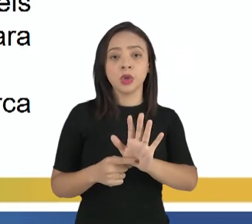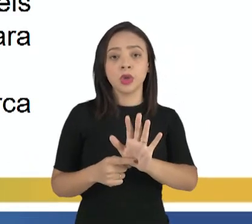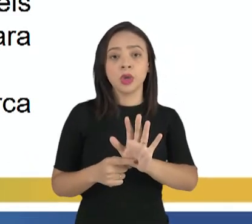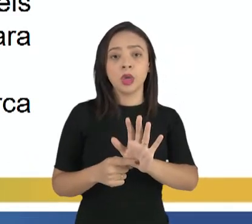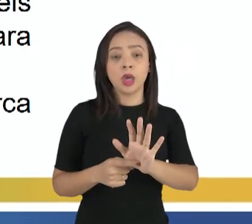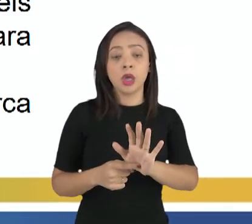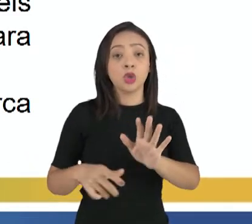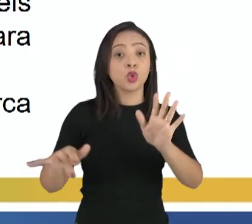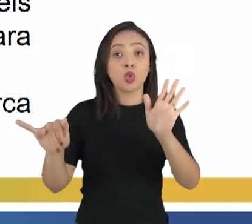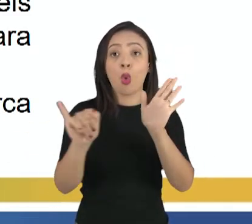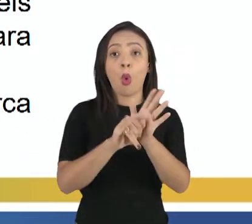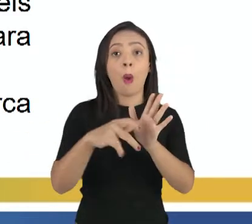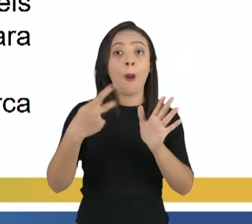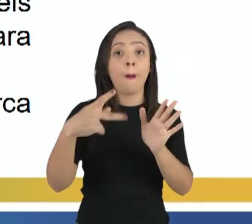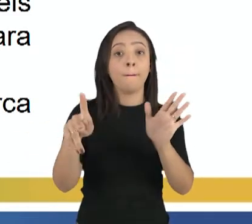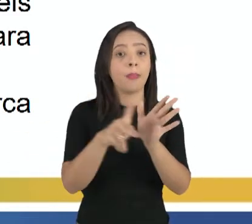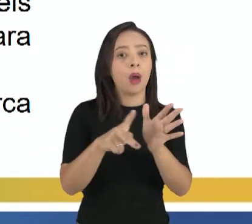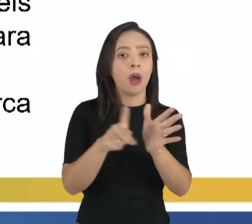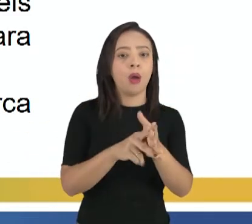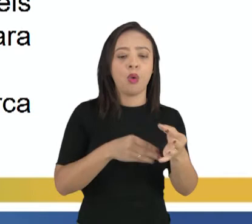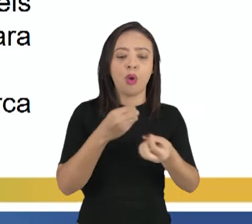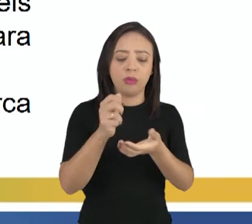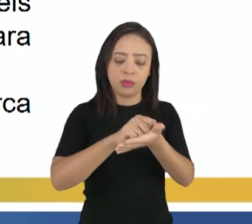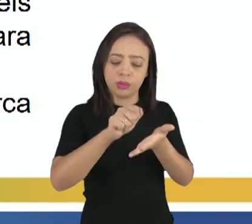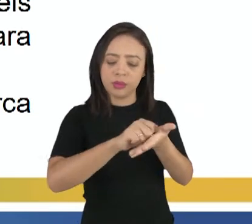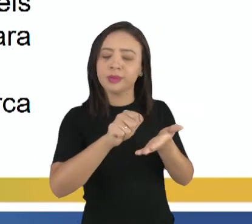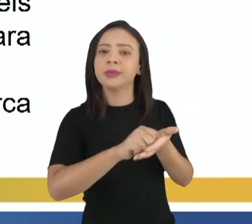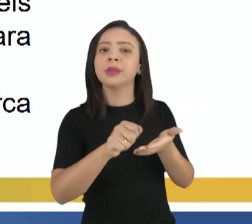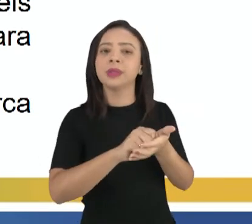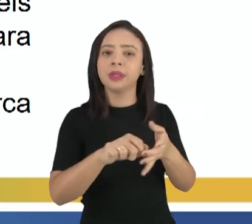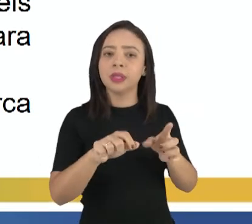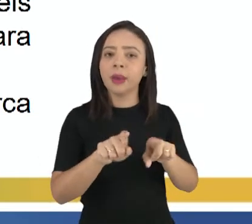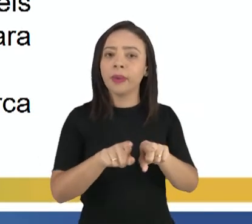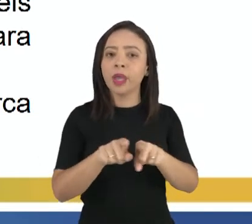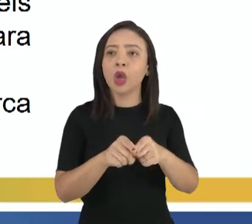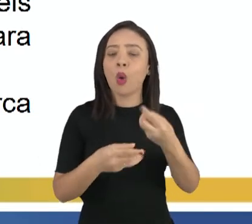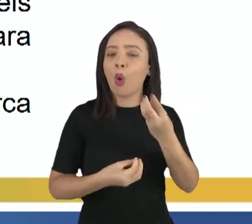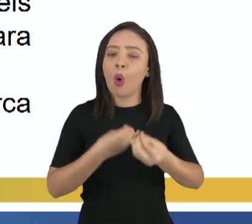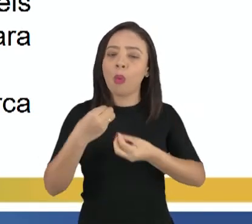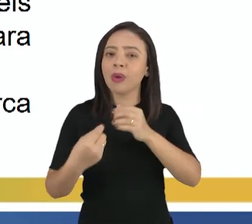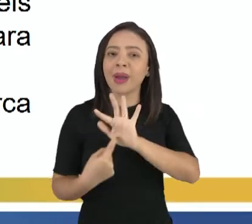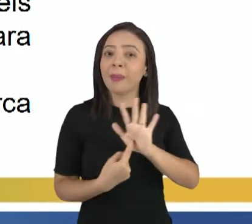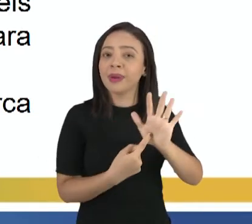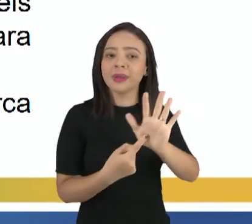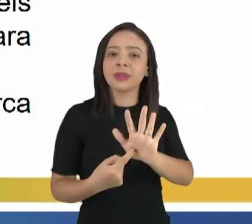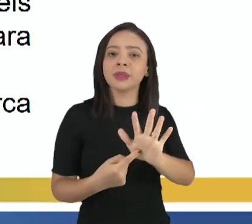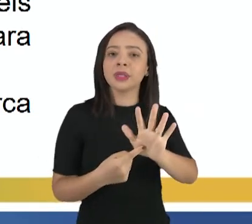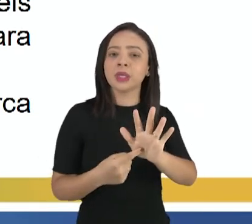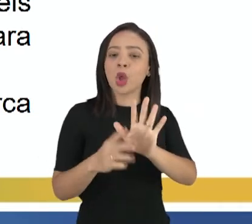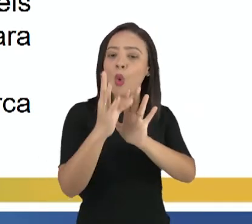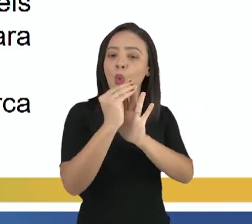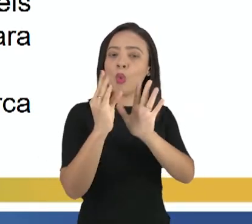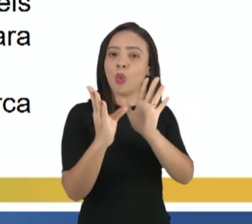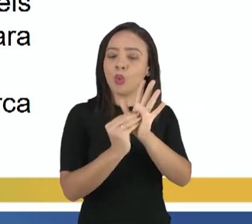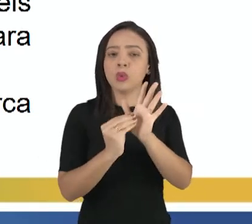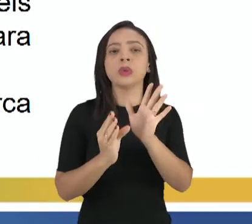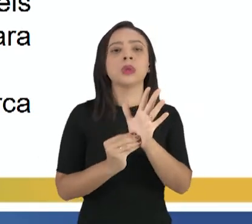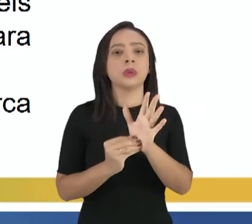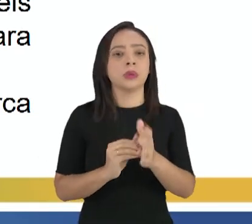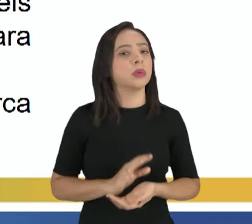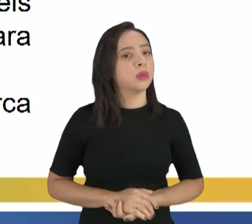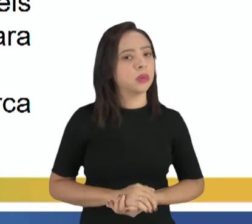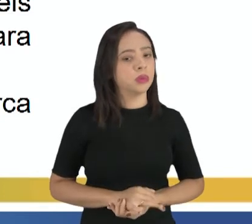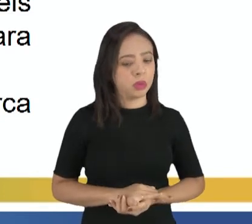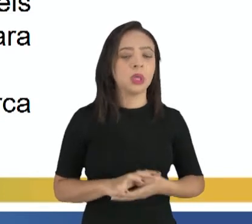sua identidade, a maneira que você escreve, a maneira de você abordar, a maneira de você debater aquele assunto.